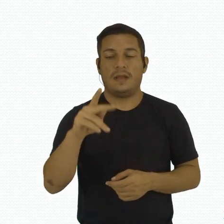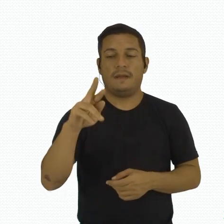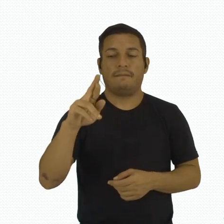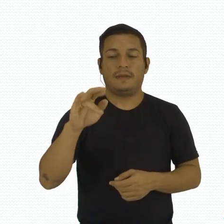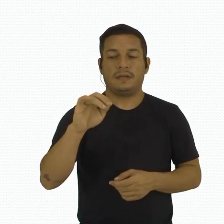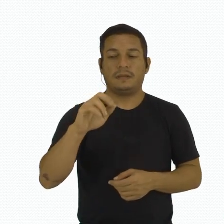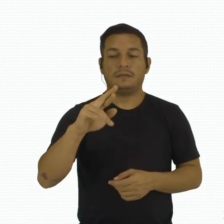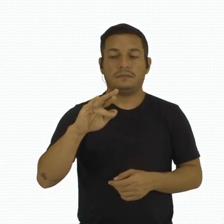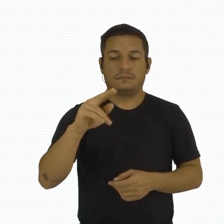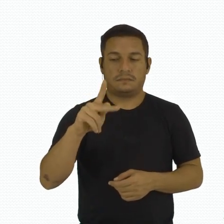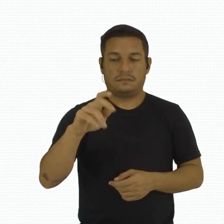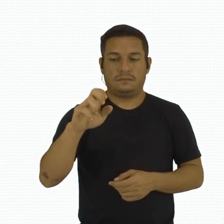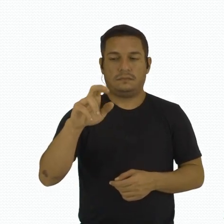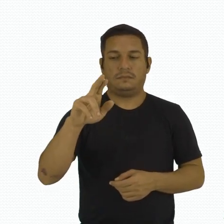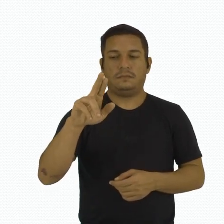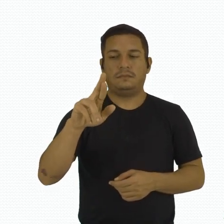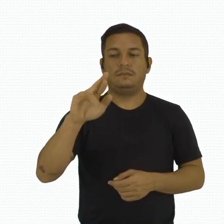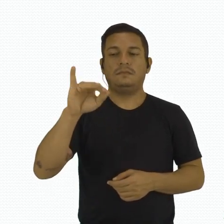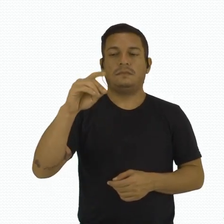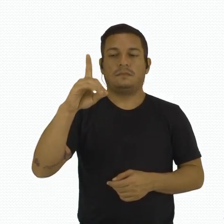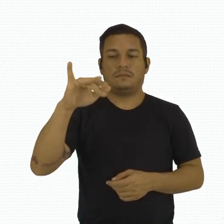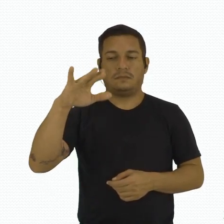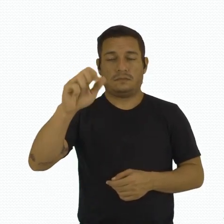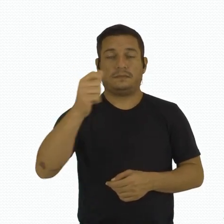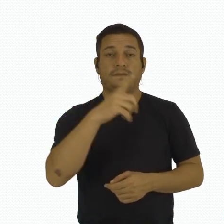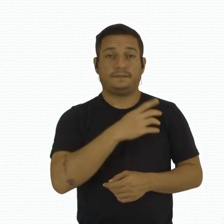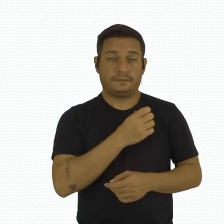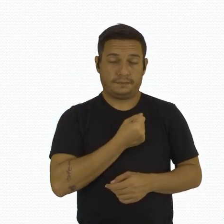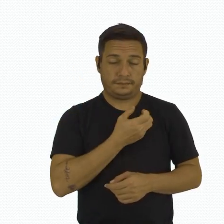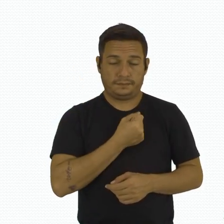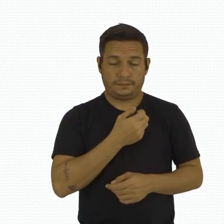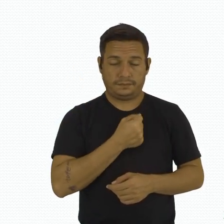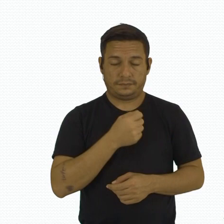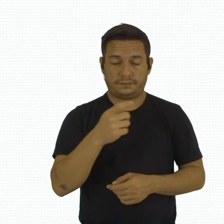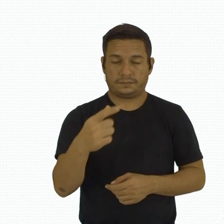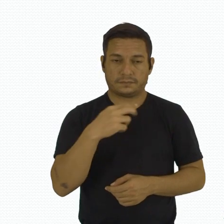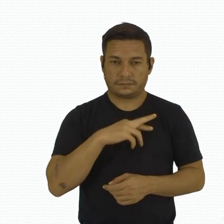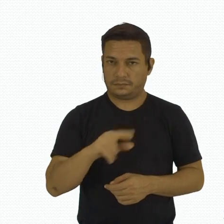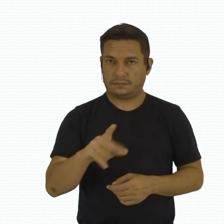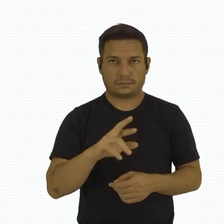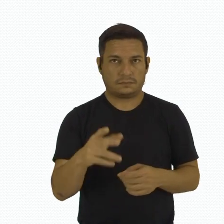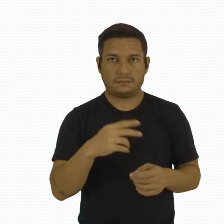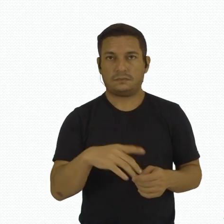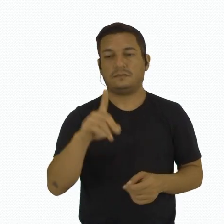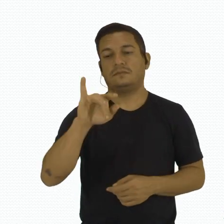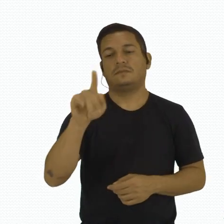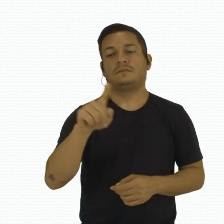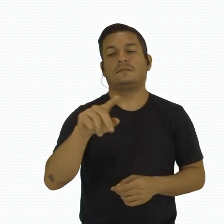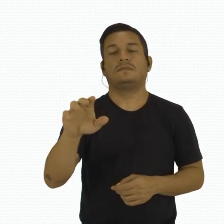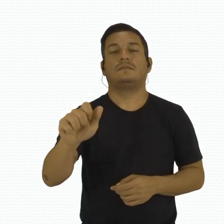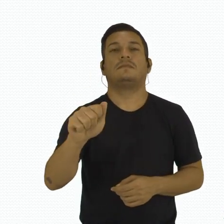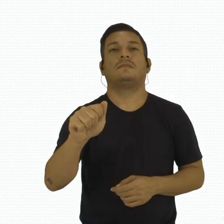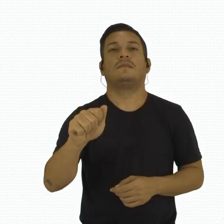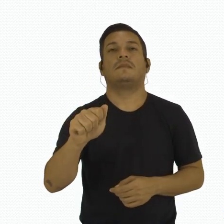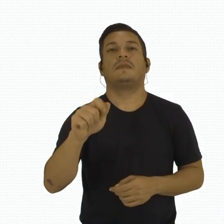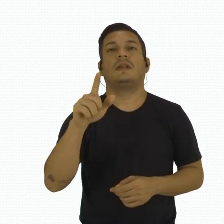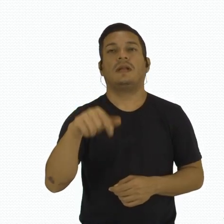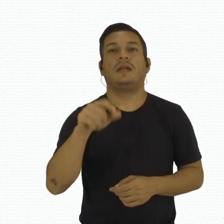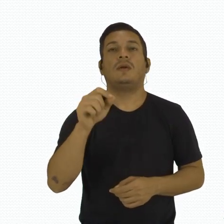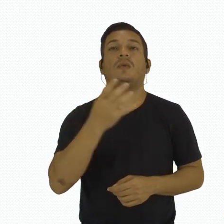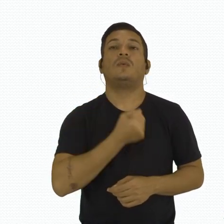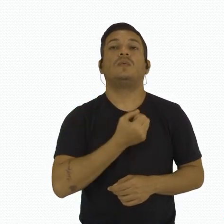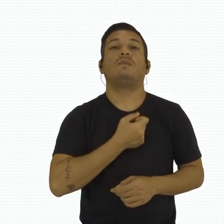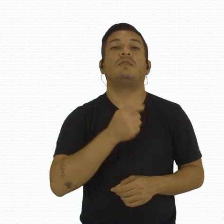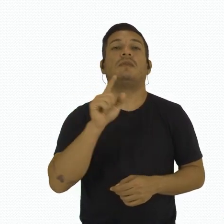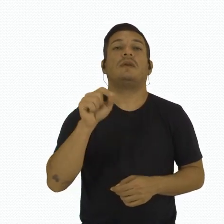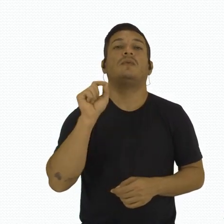outras palavras, se você tem um número decimal infinito que não é uma dízima periódica, necessariamente esse número